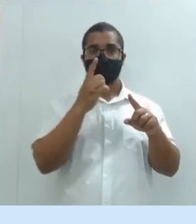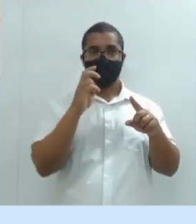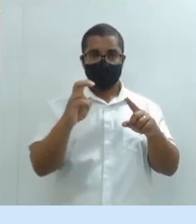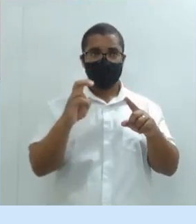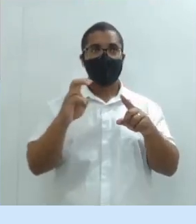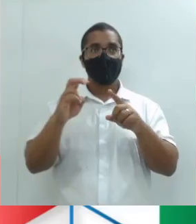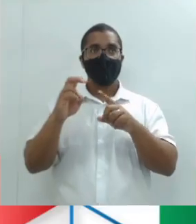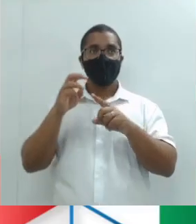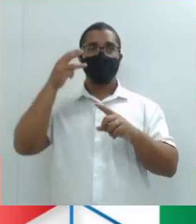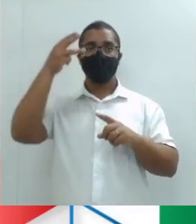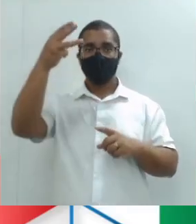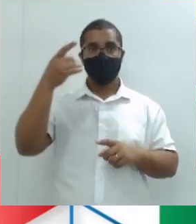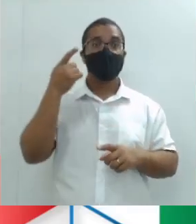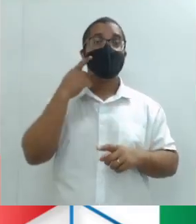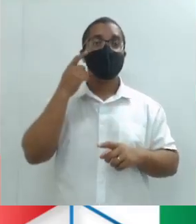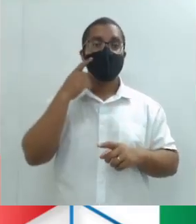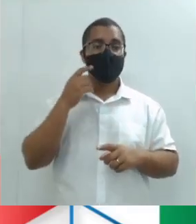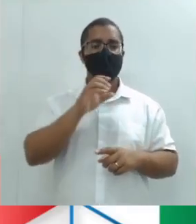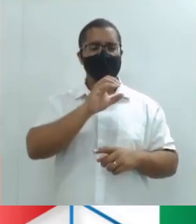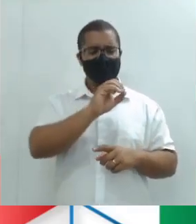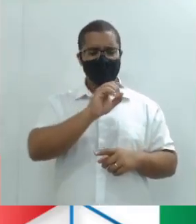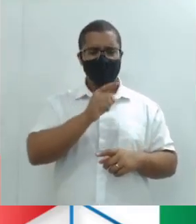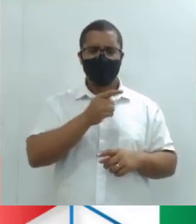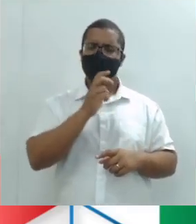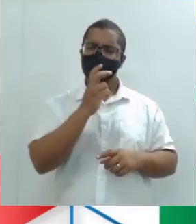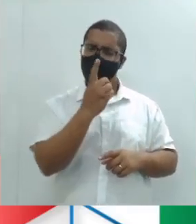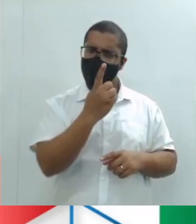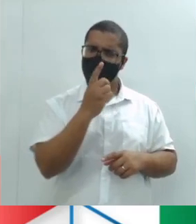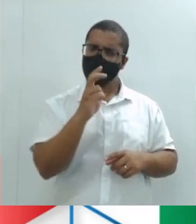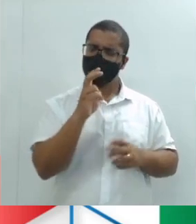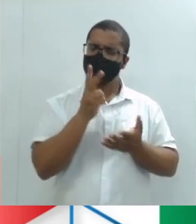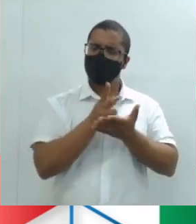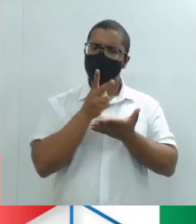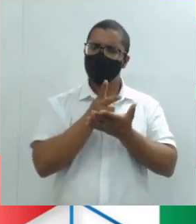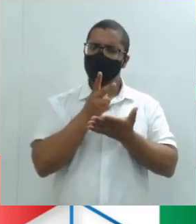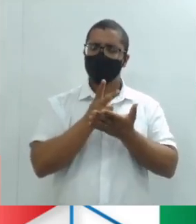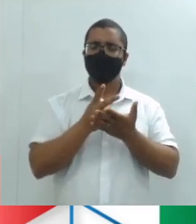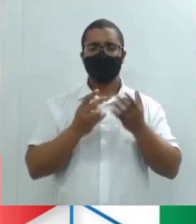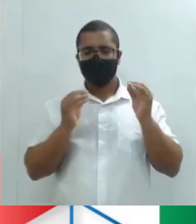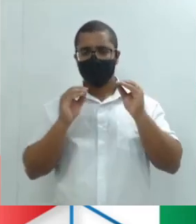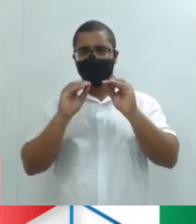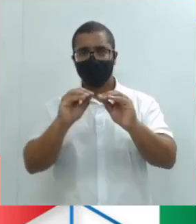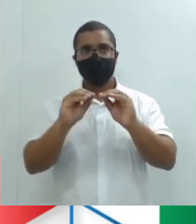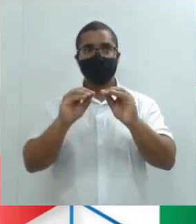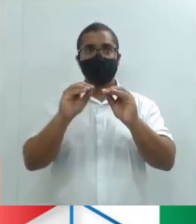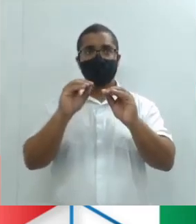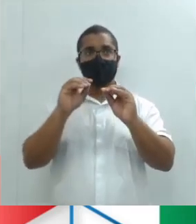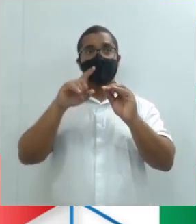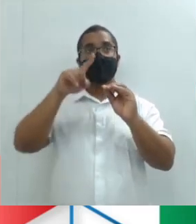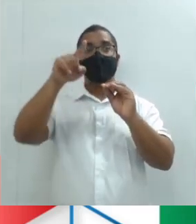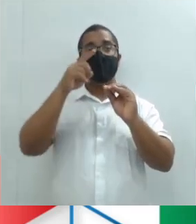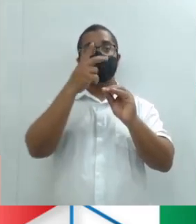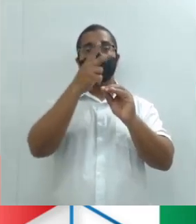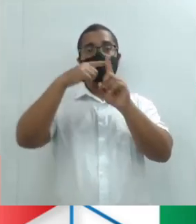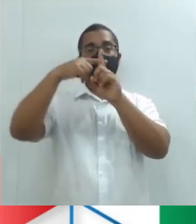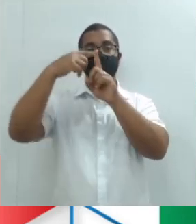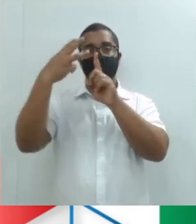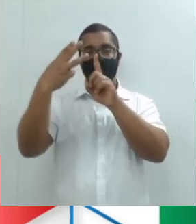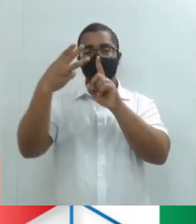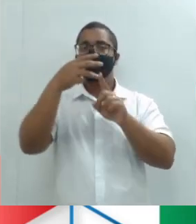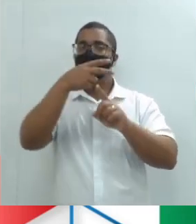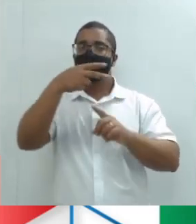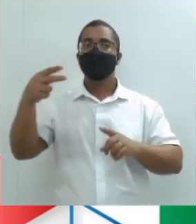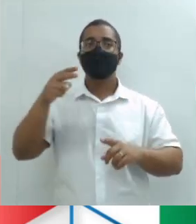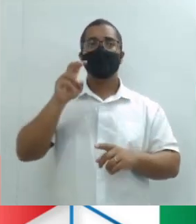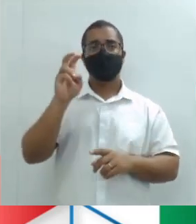mesma, 0,15. Repete a base e soma o expoente. 2 mais 3, 5. Acabou a questão. Só isso,